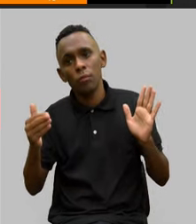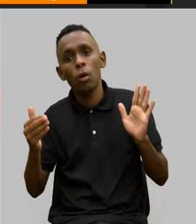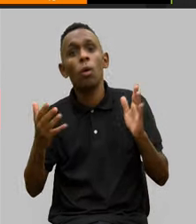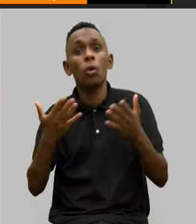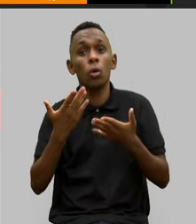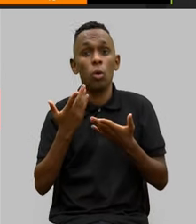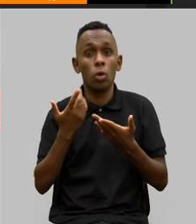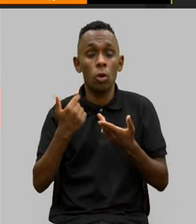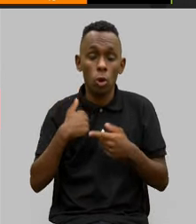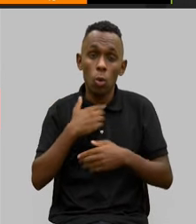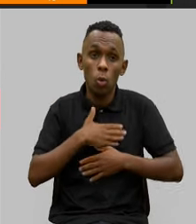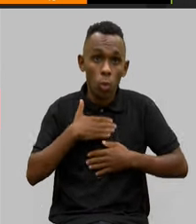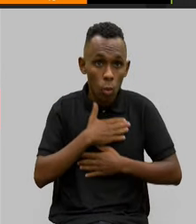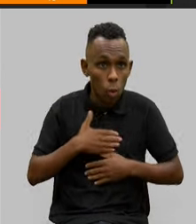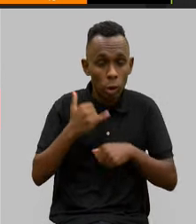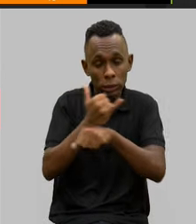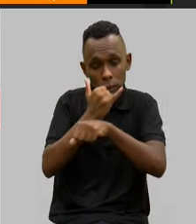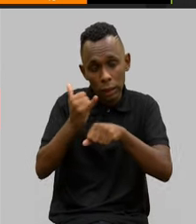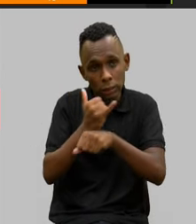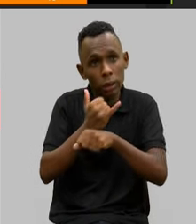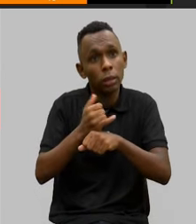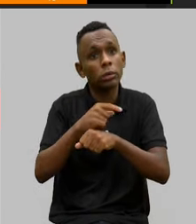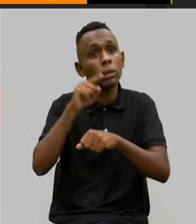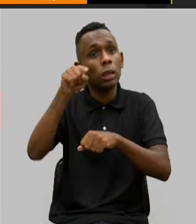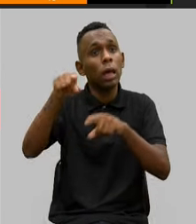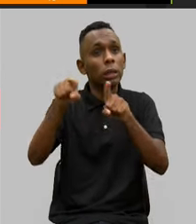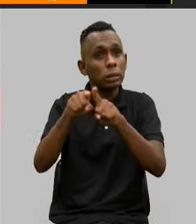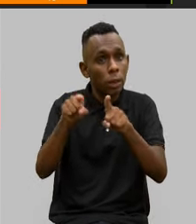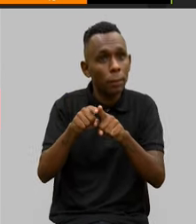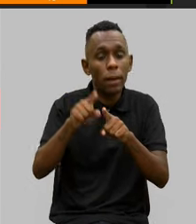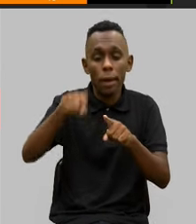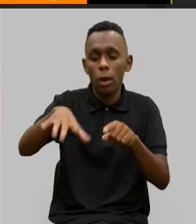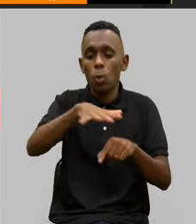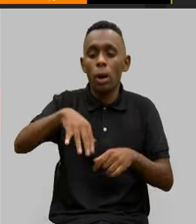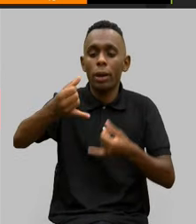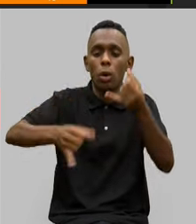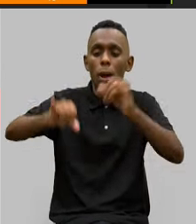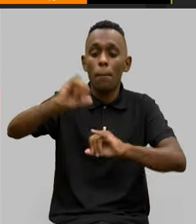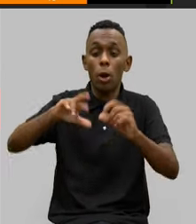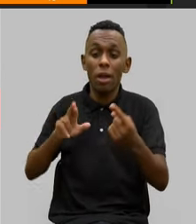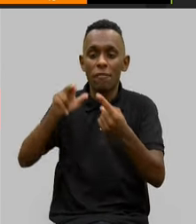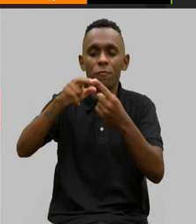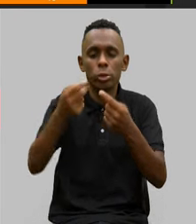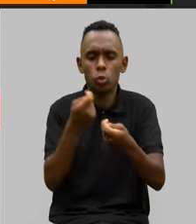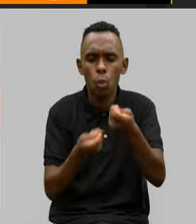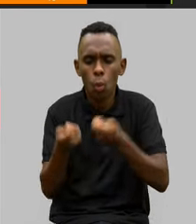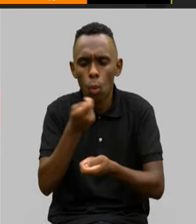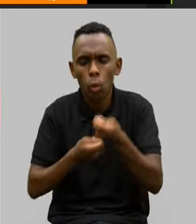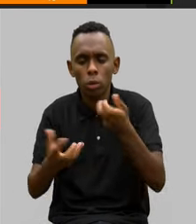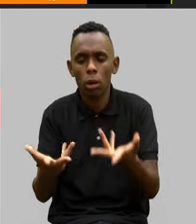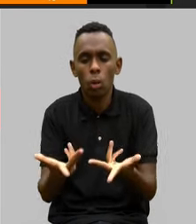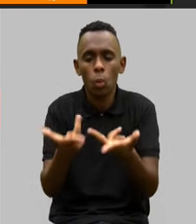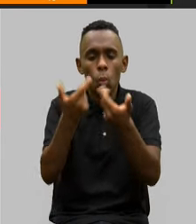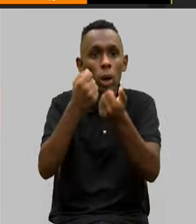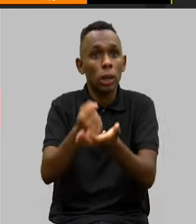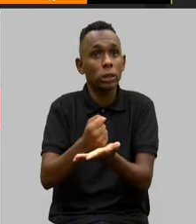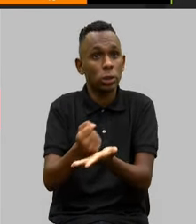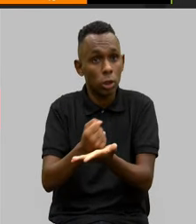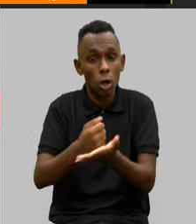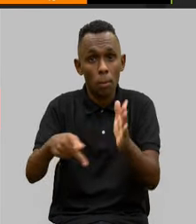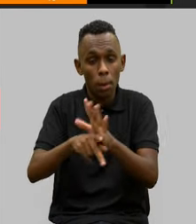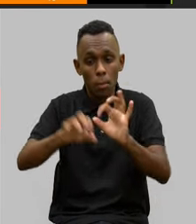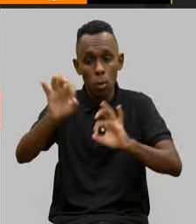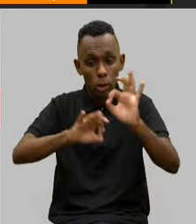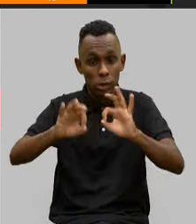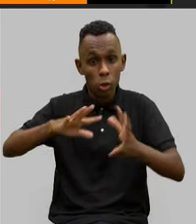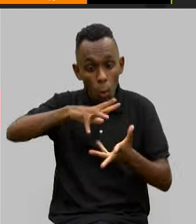só dos padrões mas não só é isso lá o incqs nós somos um laboratório de referência no controle da qualidade de medicamentos da Organização Mundial da